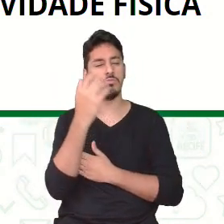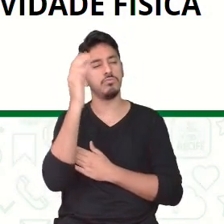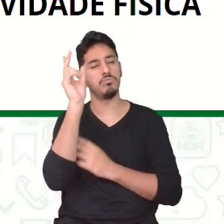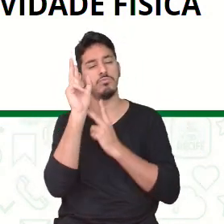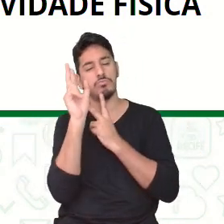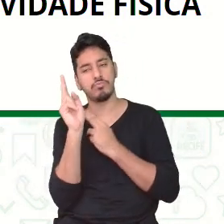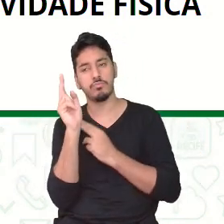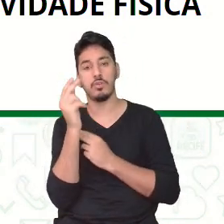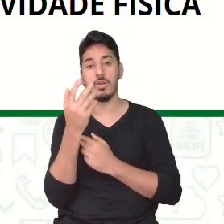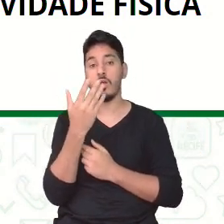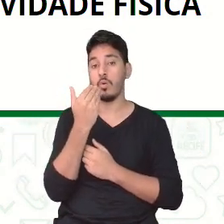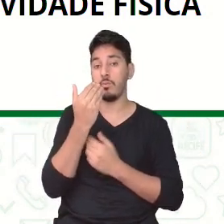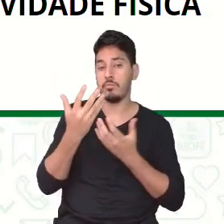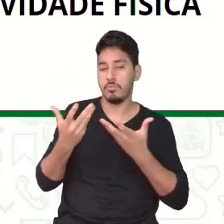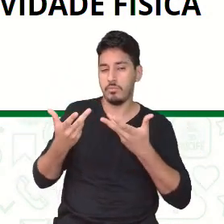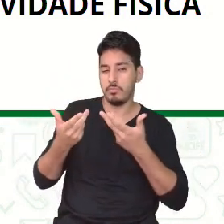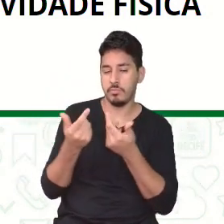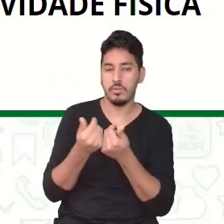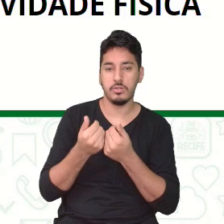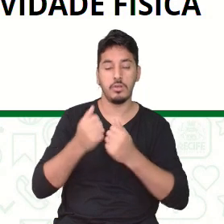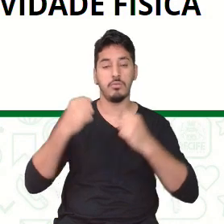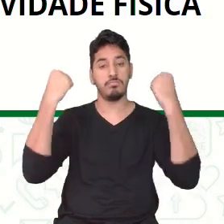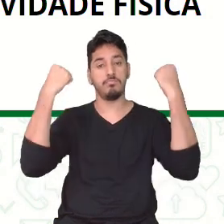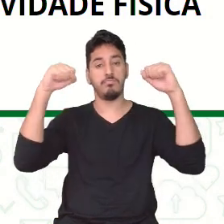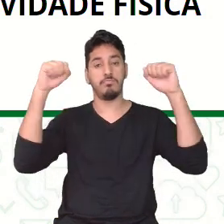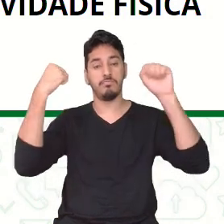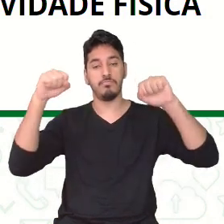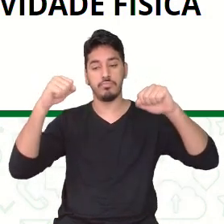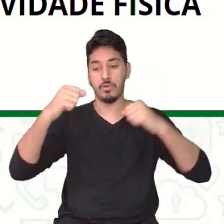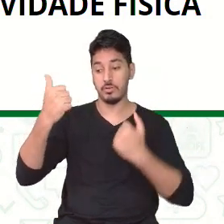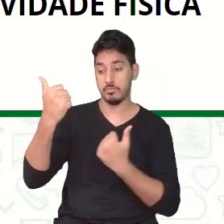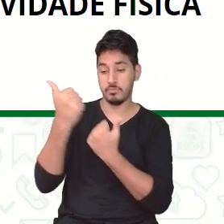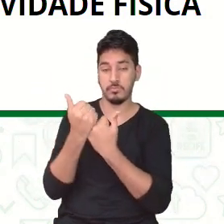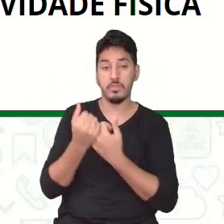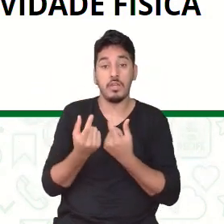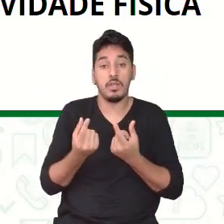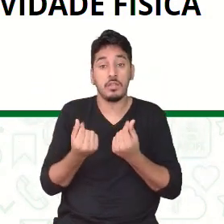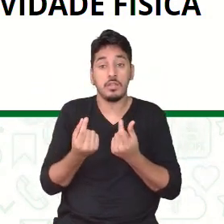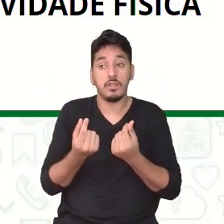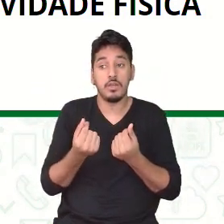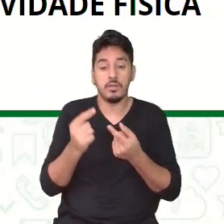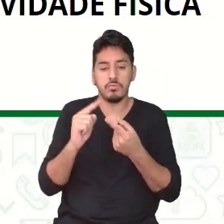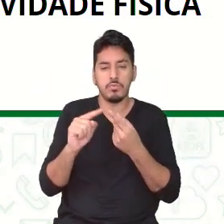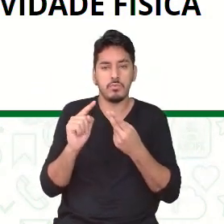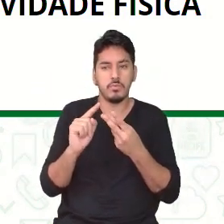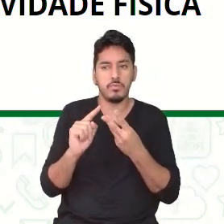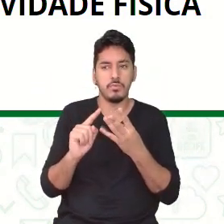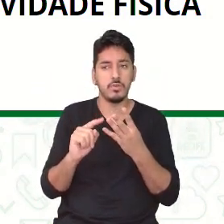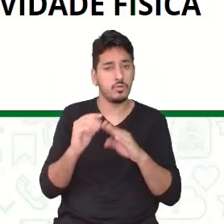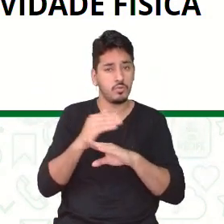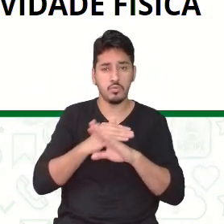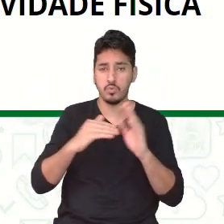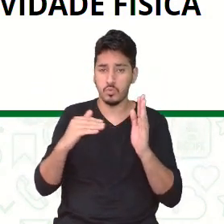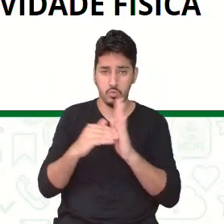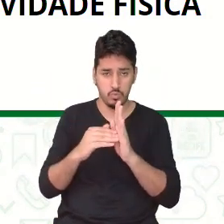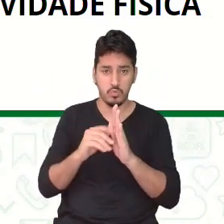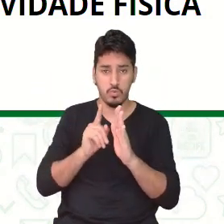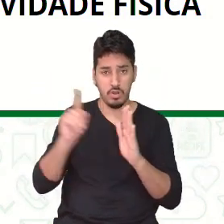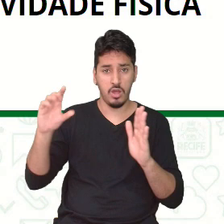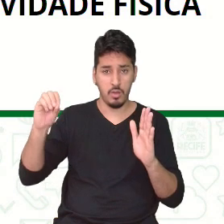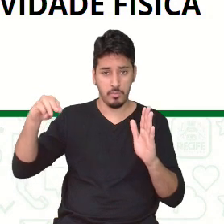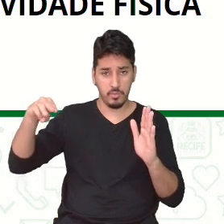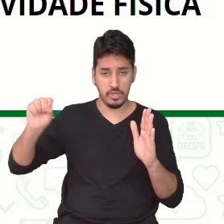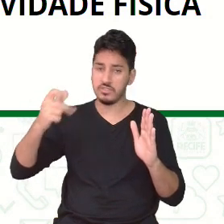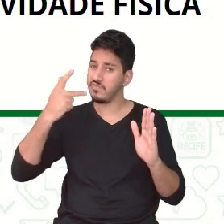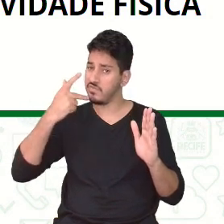alimentar, atividade física, rede de apoio, condições financeiras. Tudo isso, segundo a OMS, entra em saúde